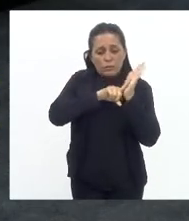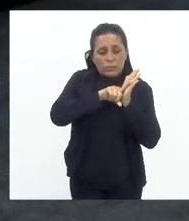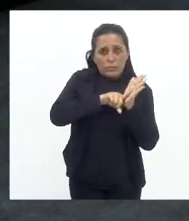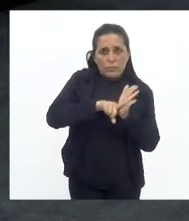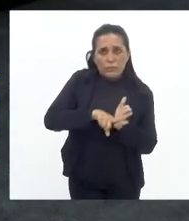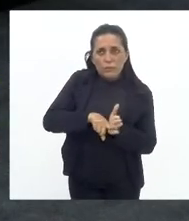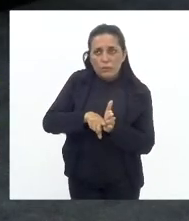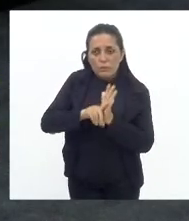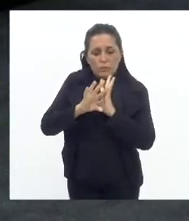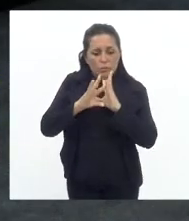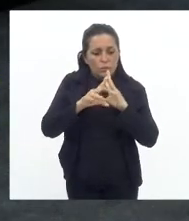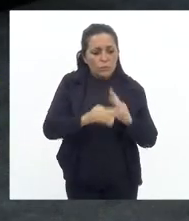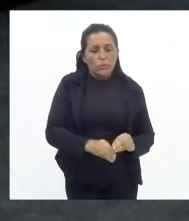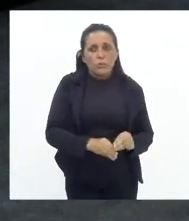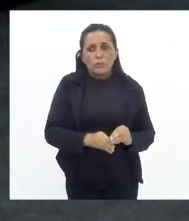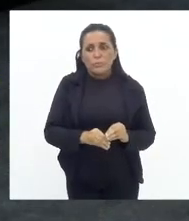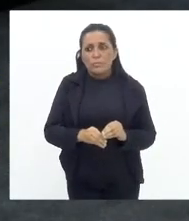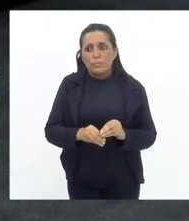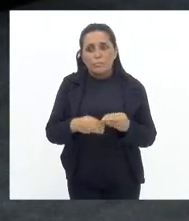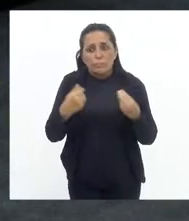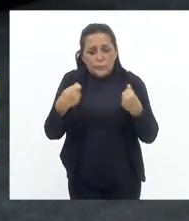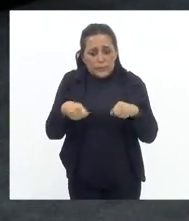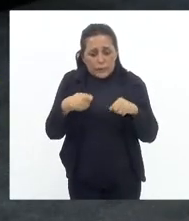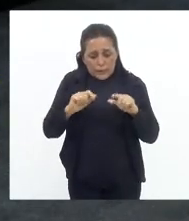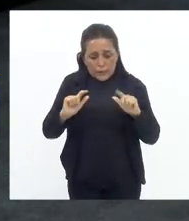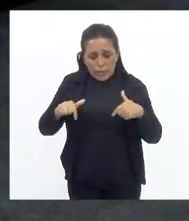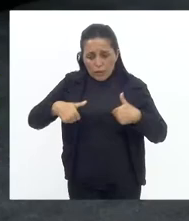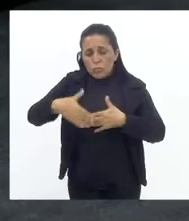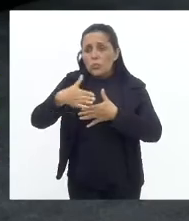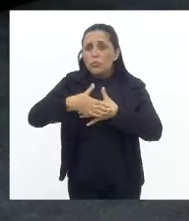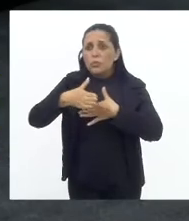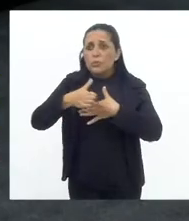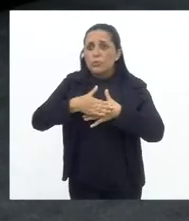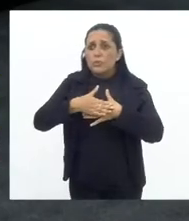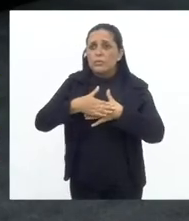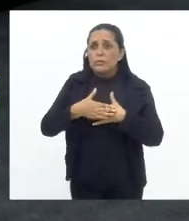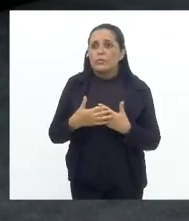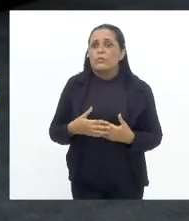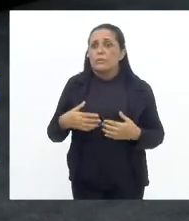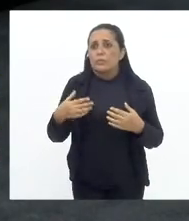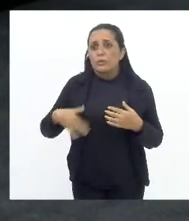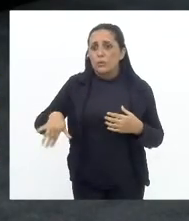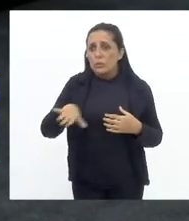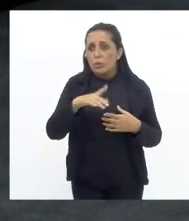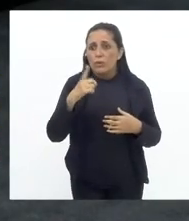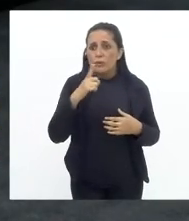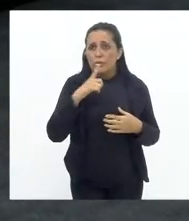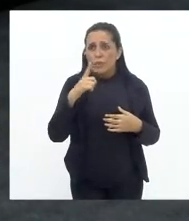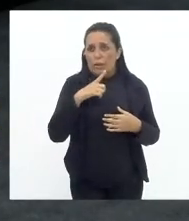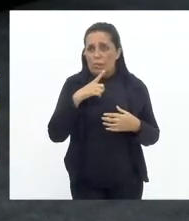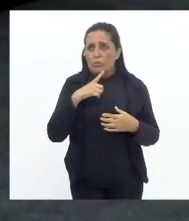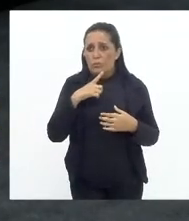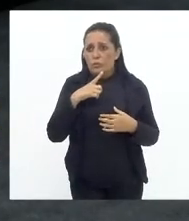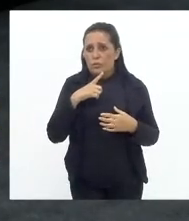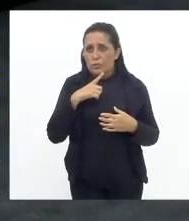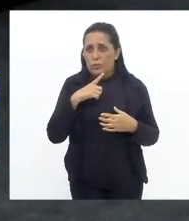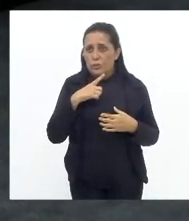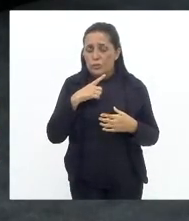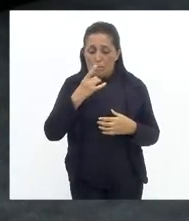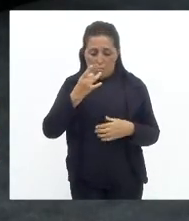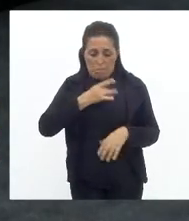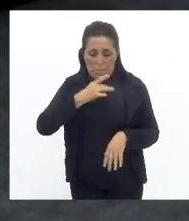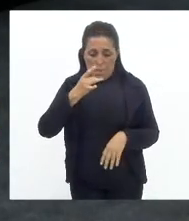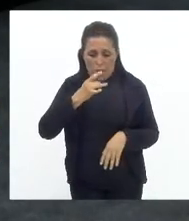não todo tem que tomar uma atitude nós temos que de qualquer modo sem